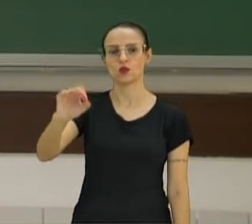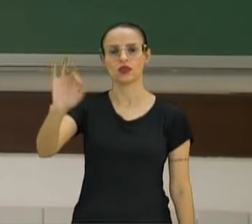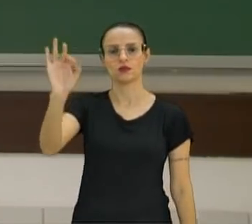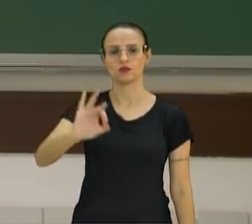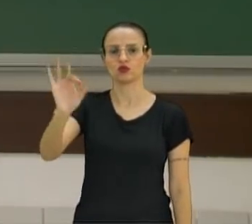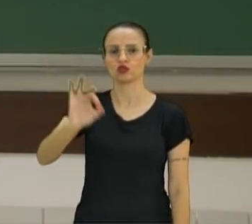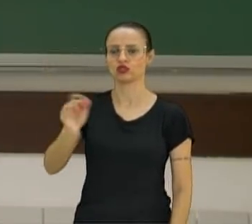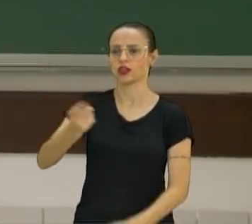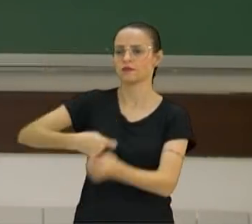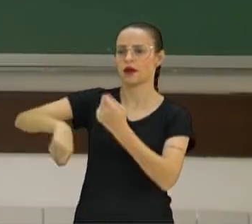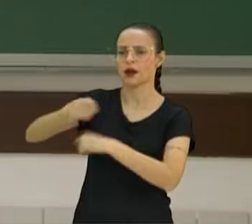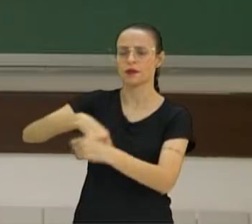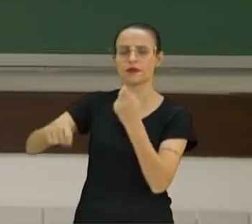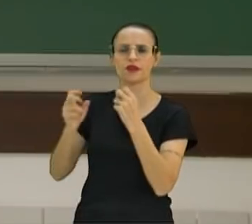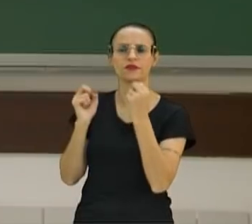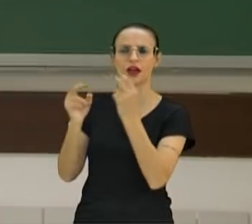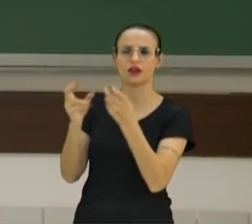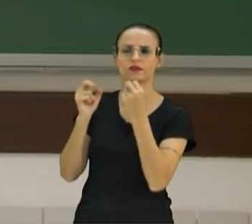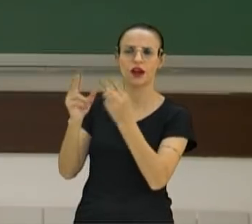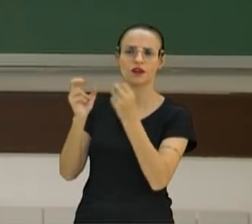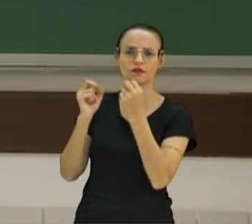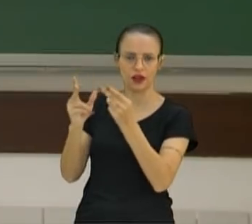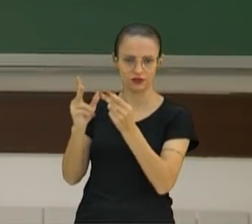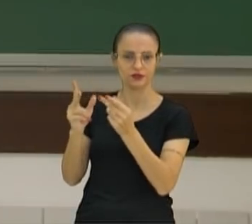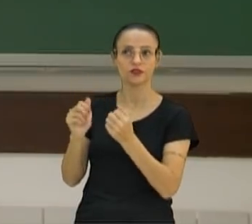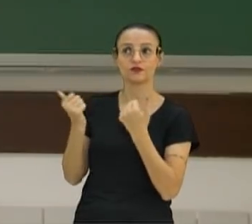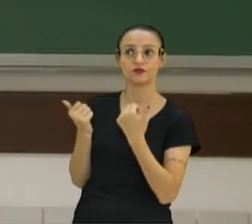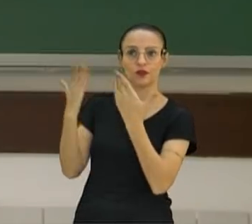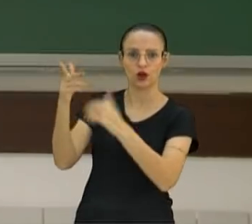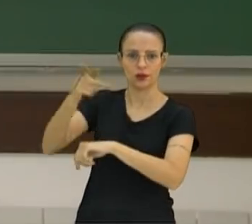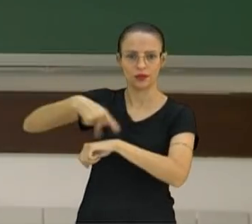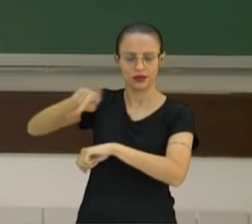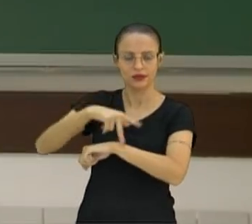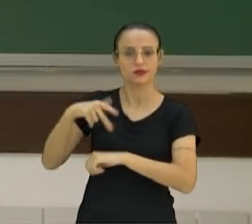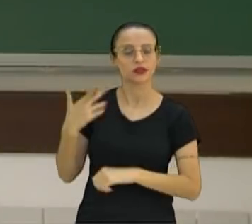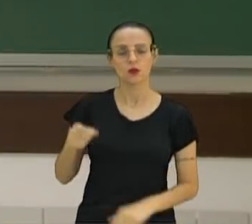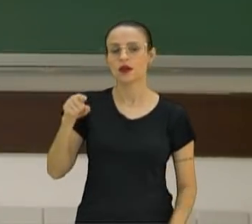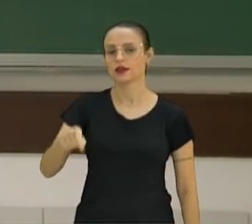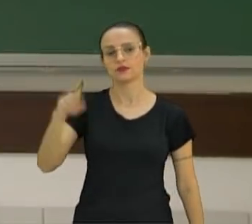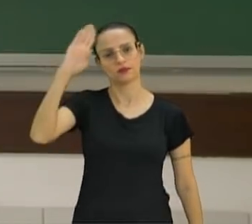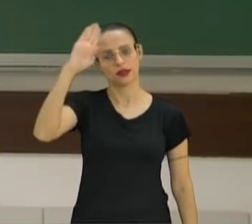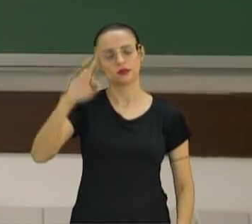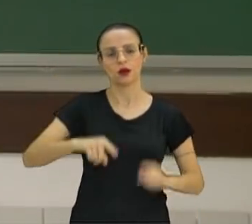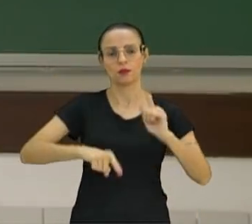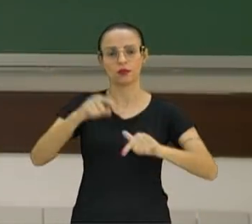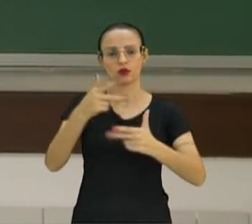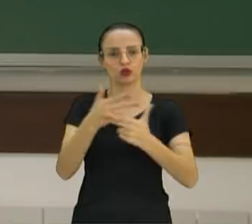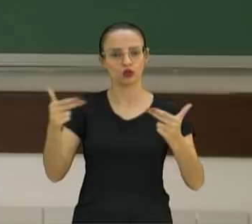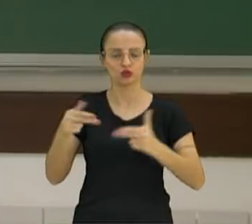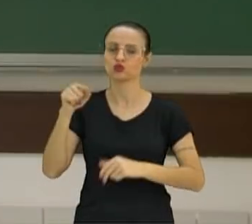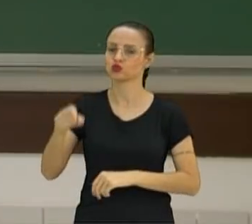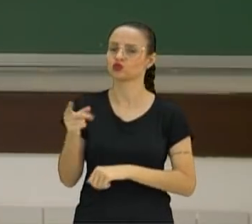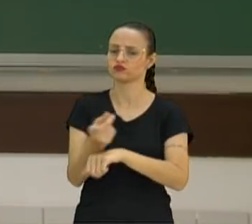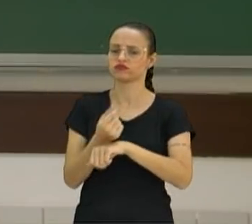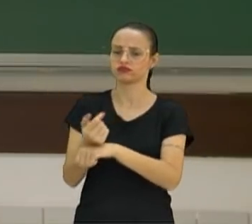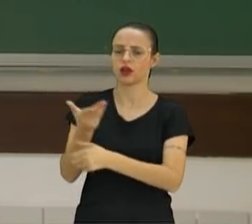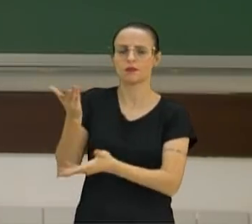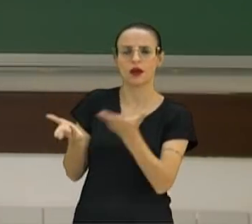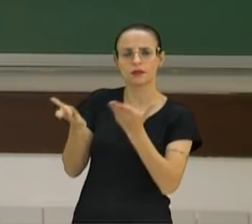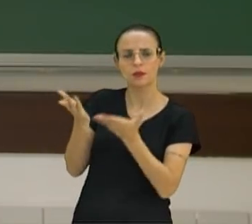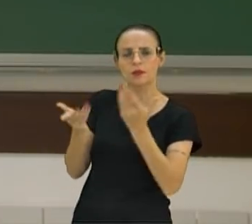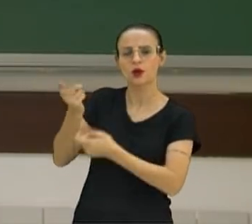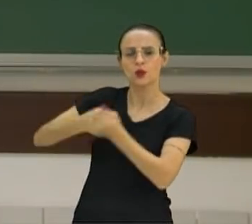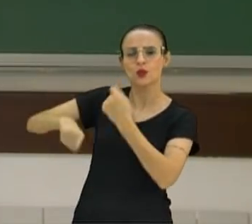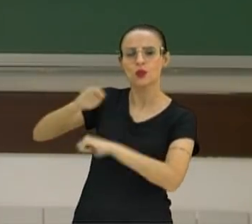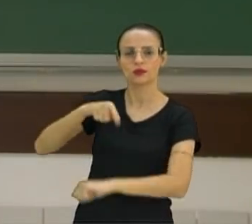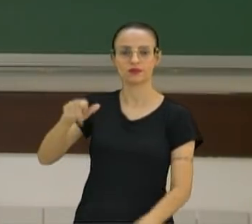que o Brasil vendia para o comércio exterior. Então era um principal produto da nossa balança comercial, o